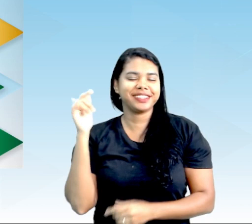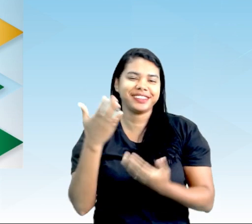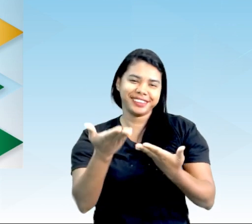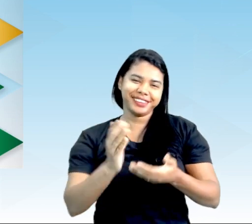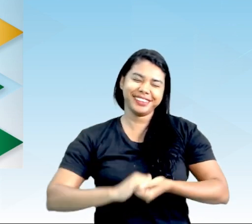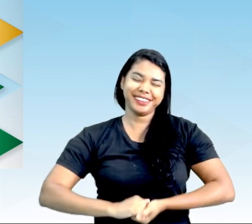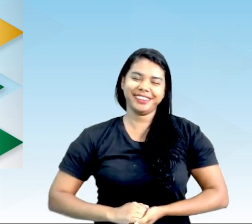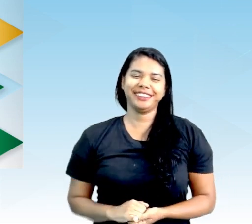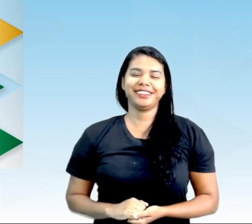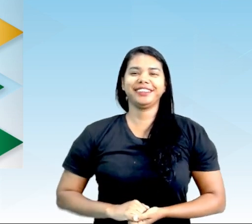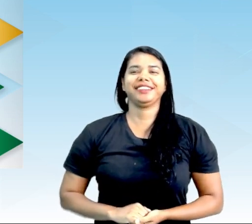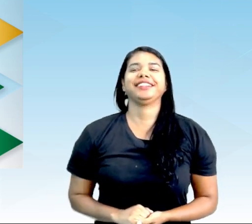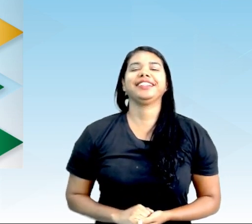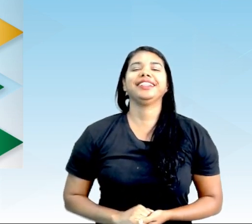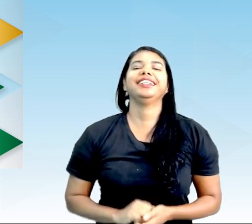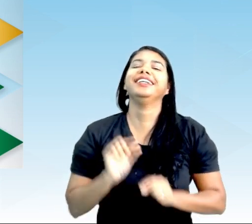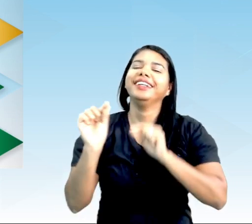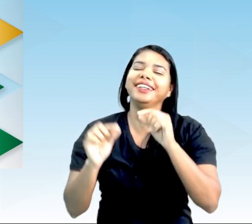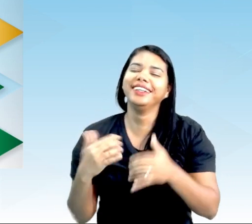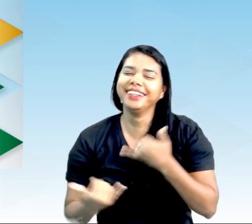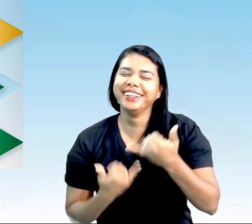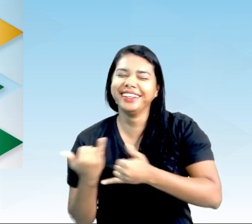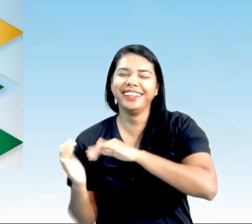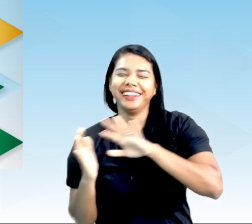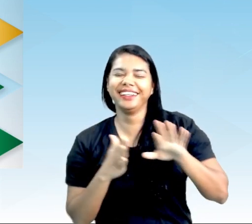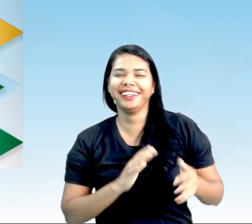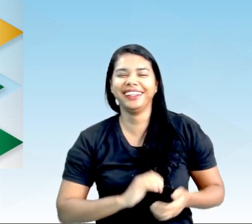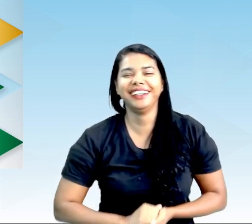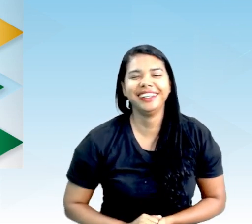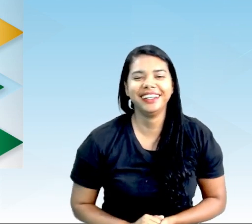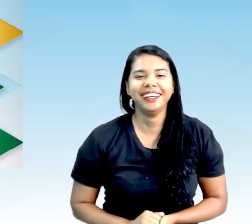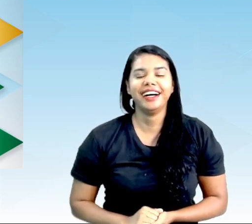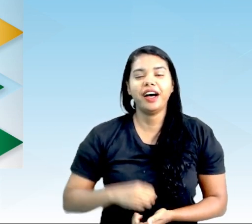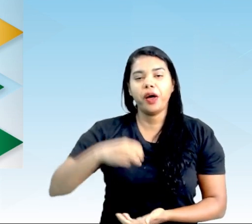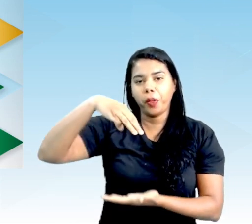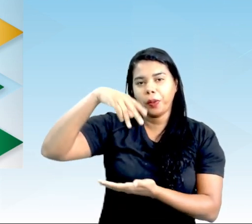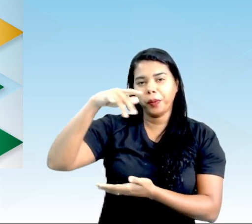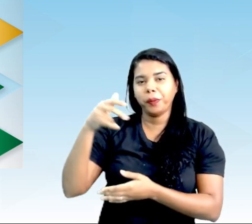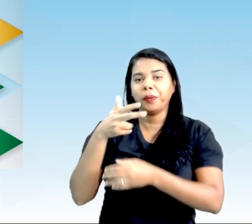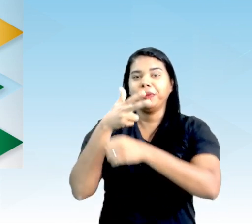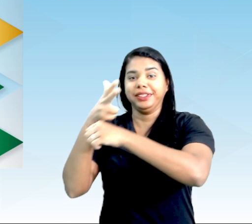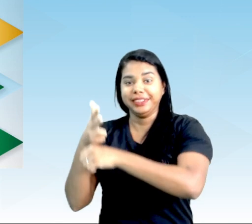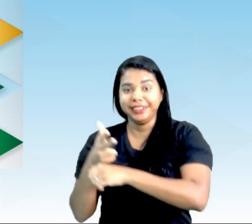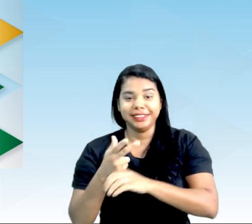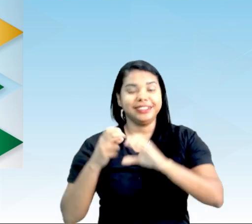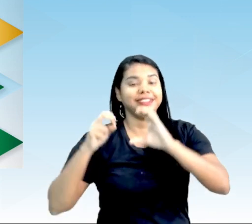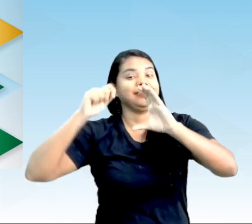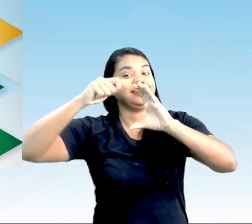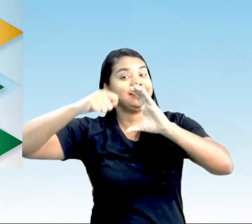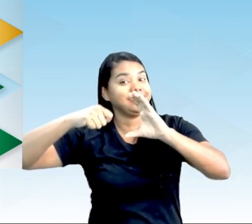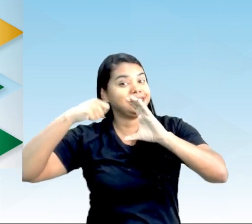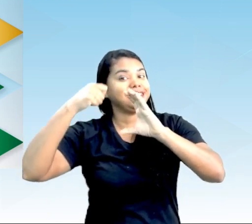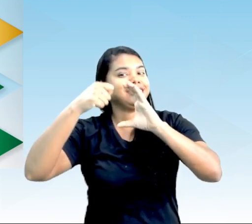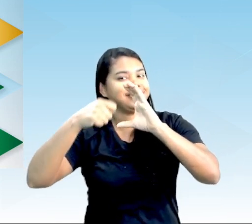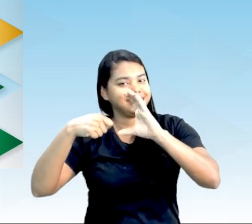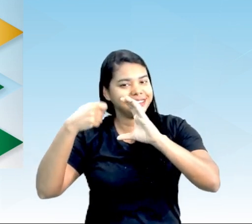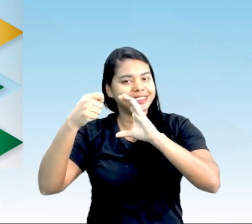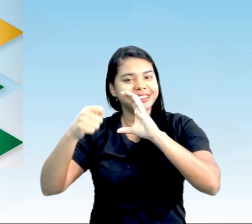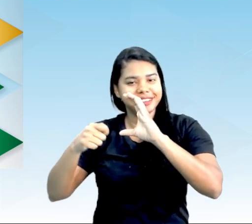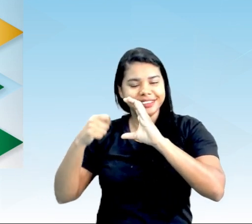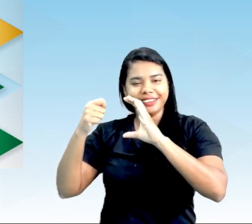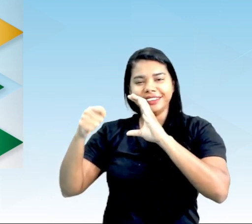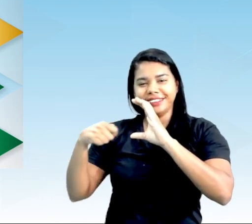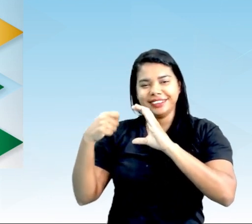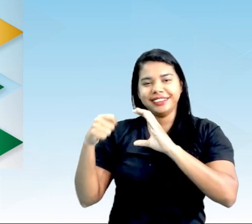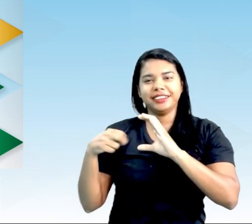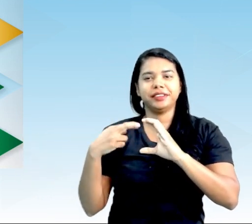vocês, tá? E ele, brincadeira. E ele é nosso Manuel, parceiraço aí da técnica. A técnica tá junto conosco e